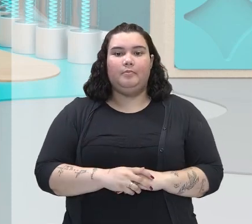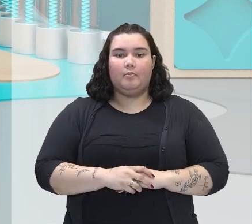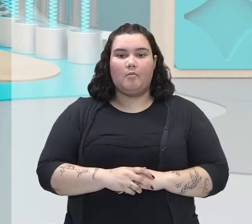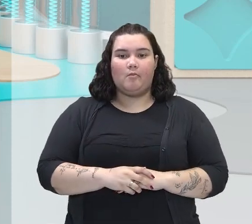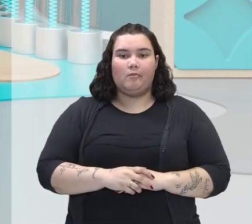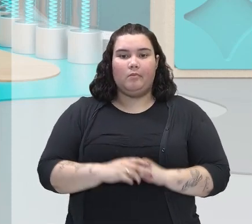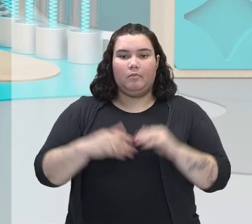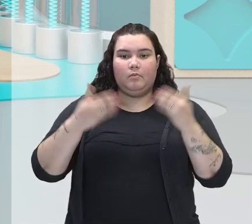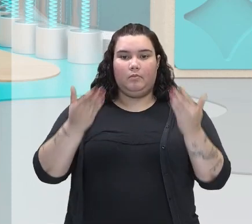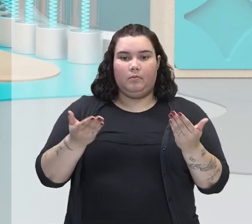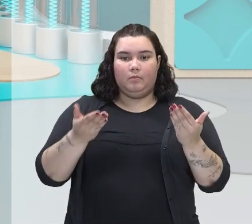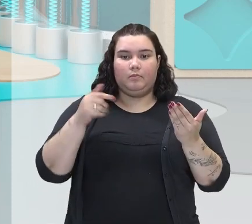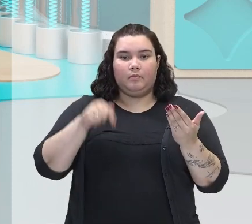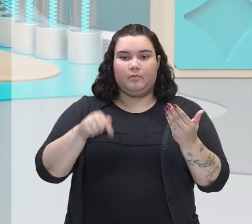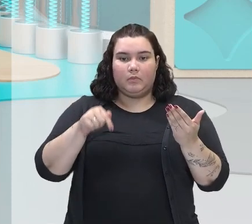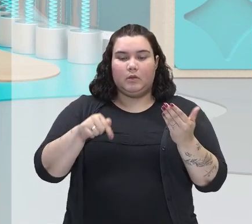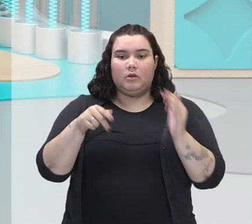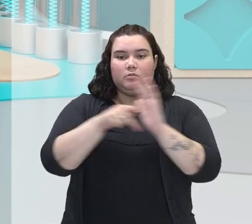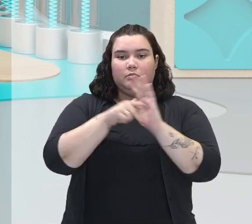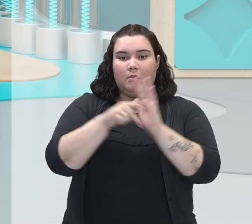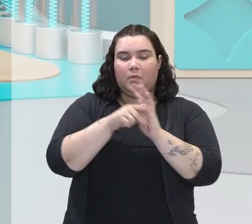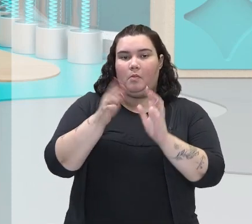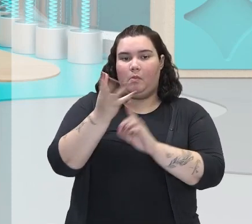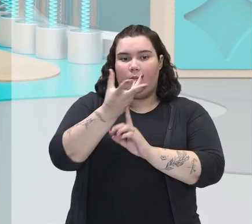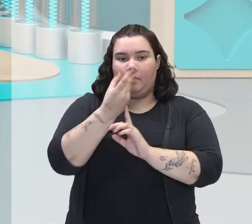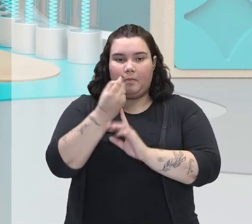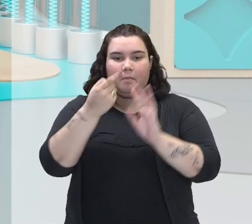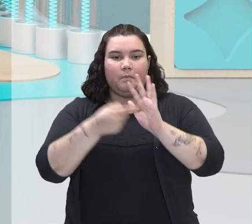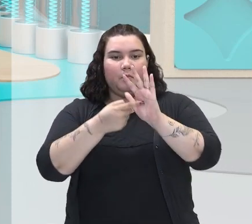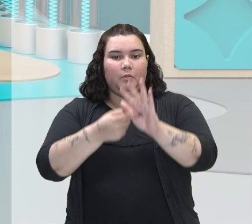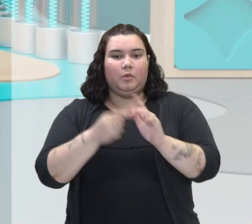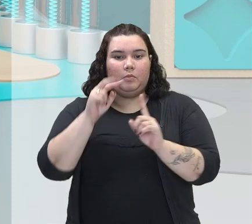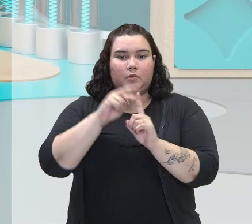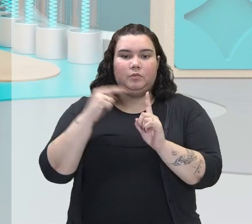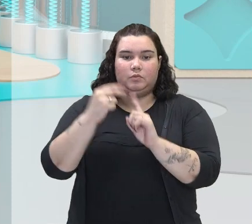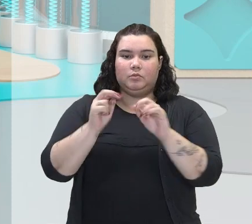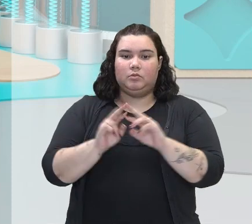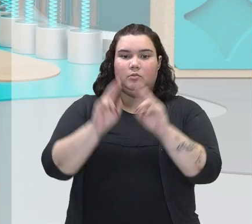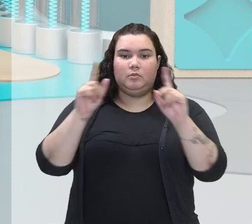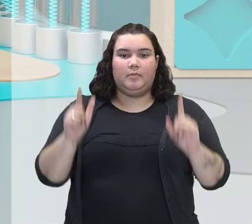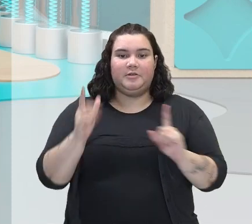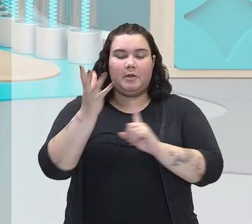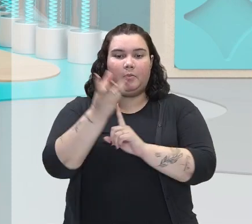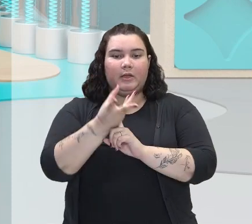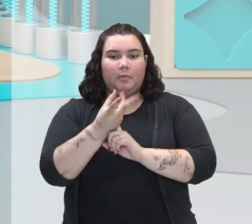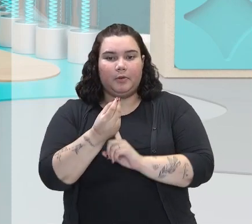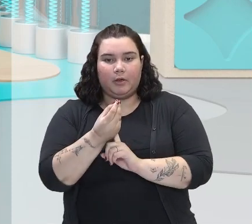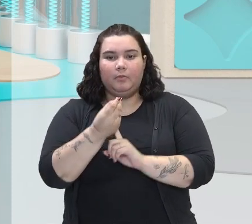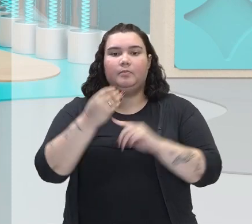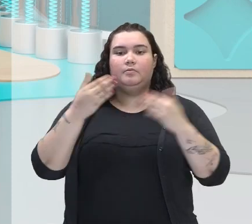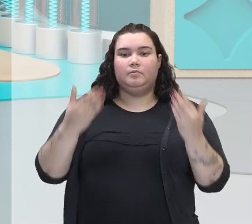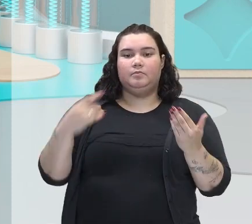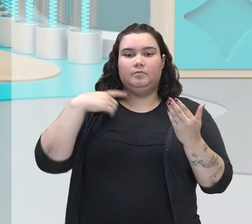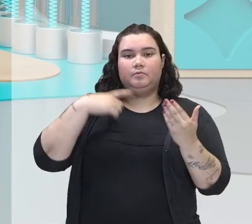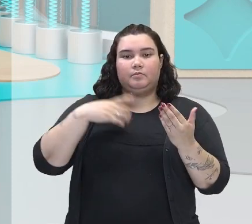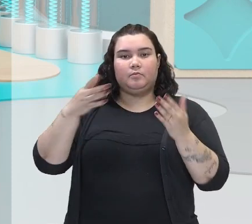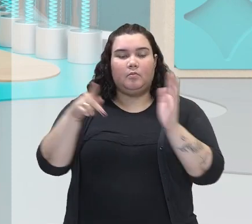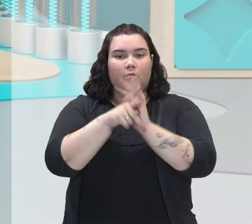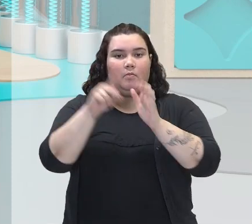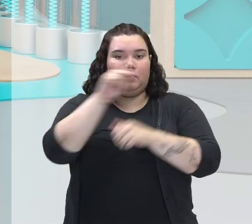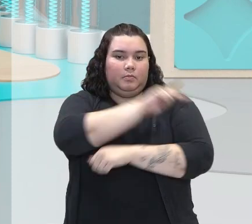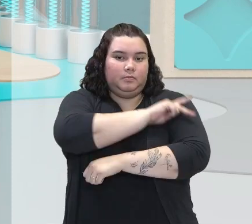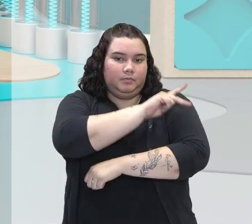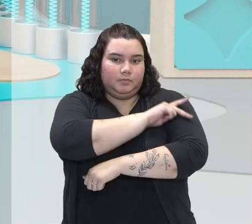Então, esses monumentos já mostram uma visão diferente do fazer artístico do que a gente viu lá na pré-história, né? Que tinha